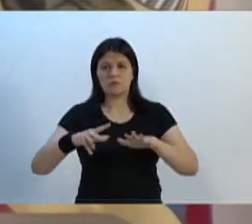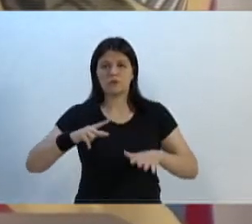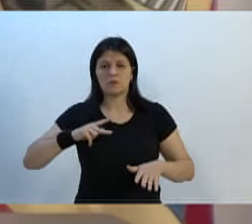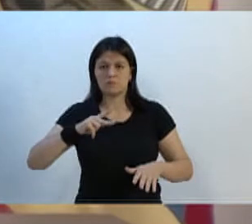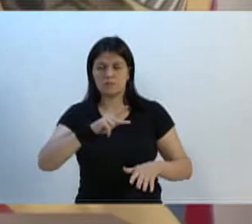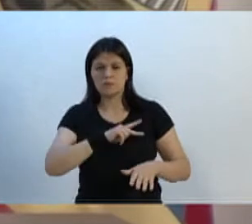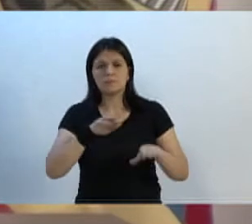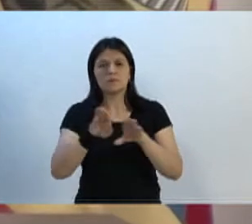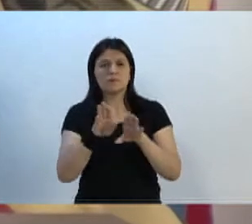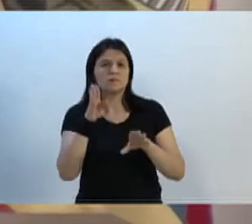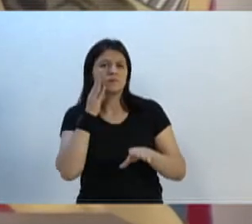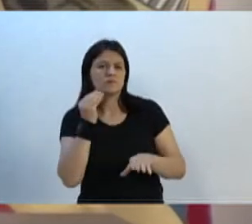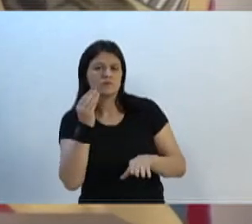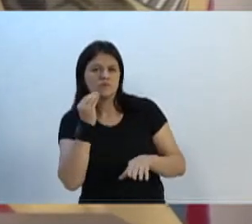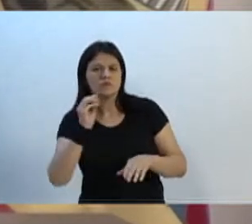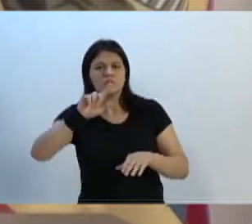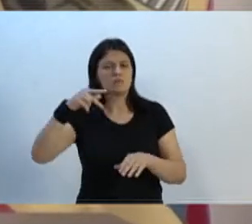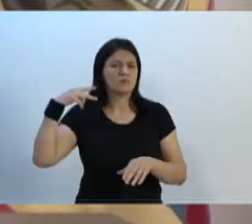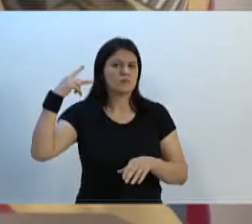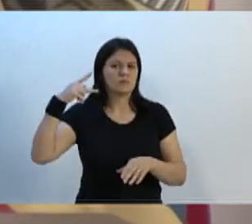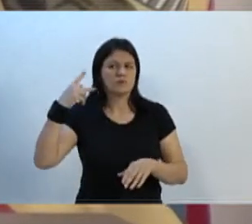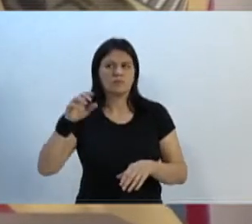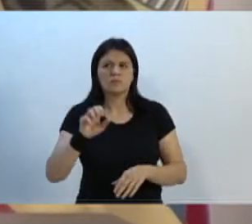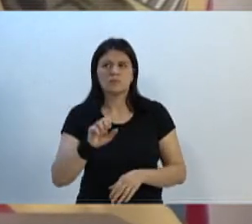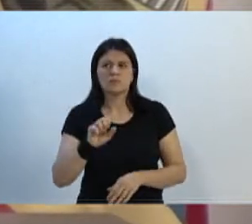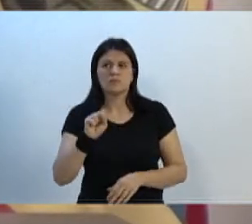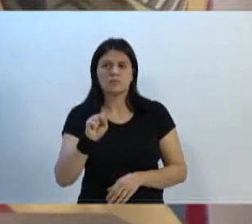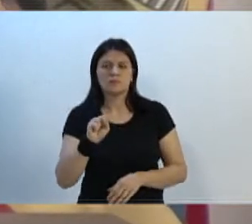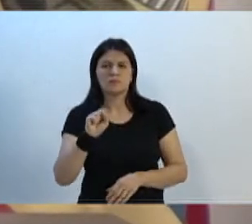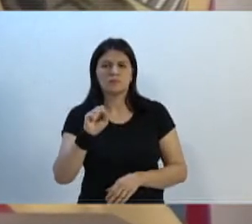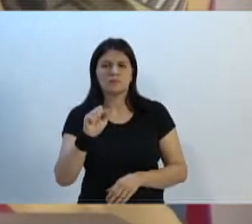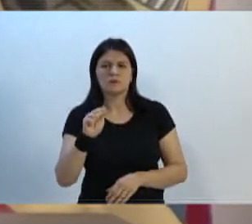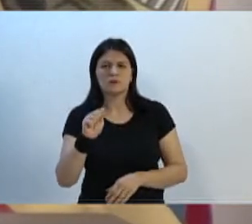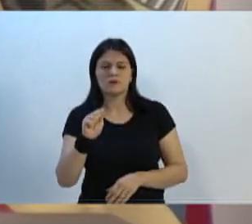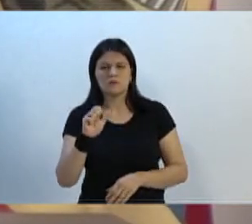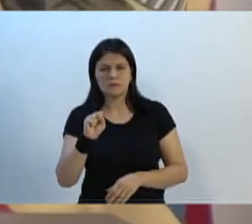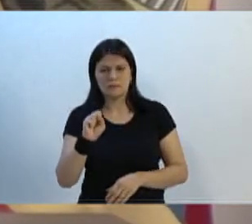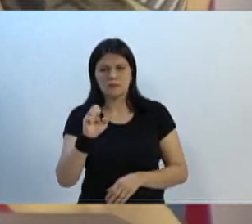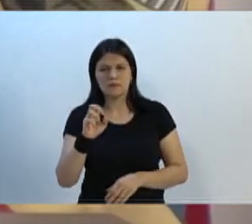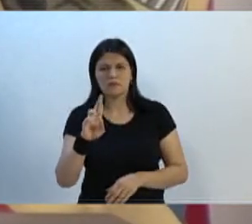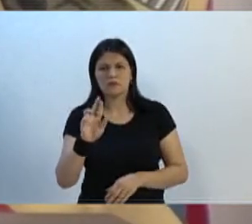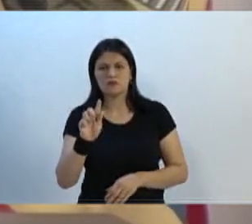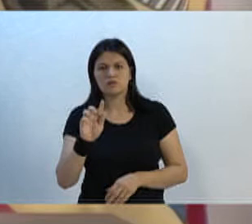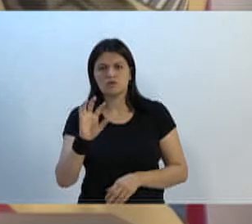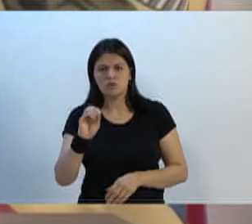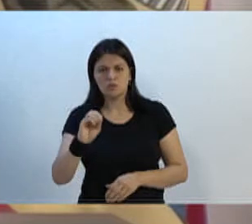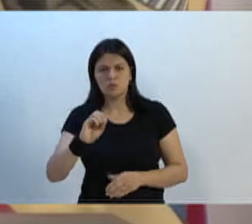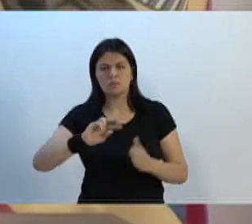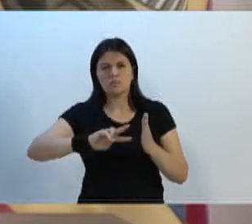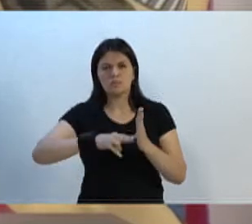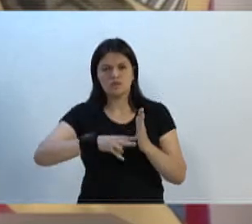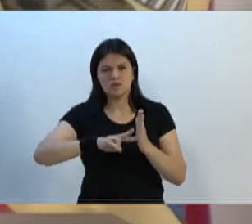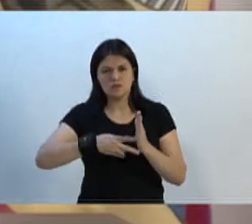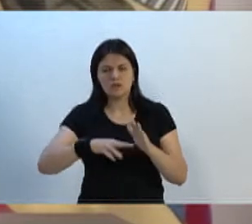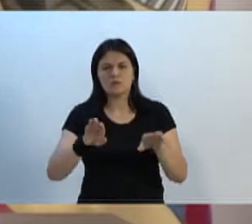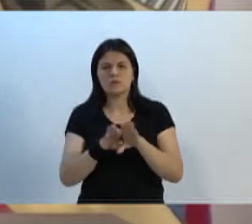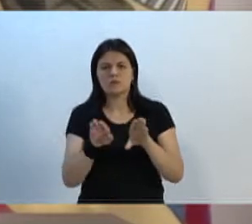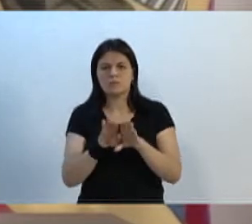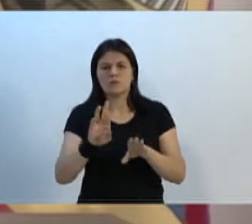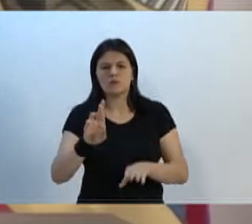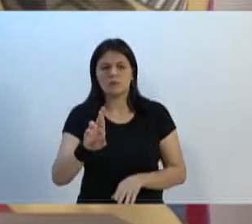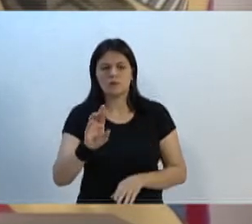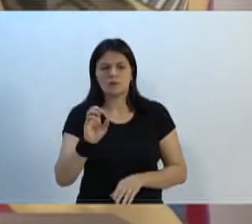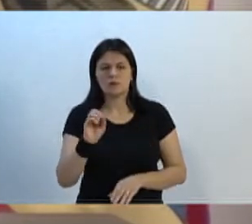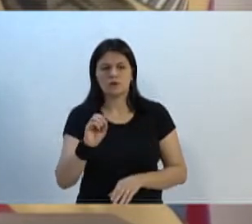aos demais vereadores Sérgio sindicato Ronaldo Presidente das associações das apps